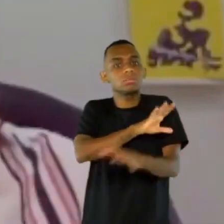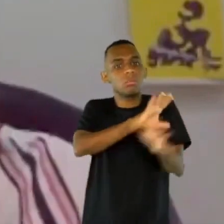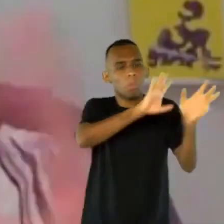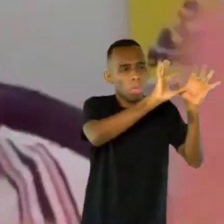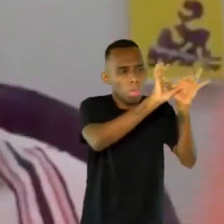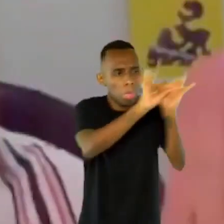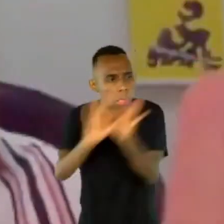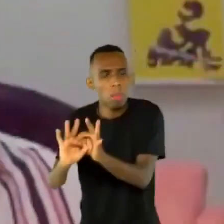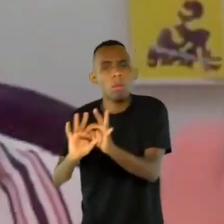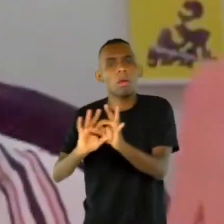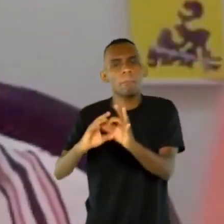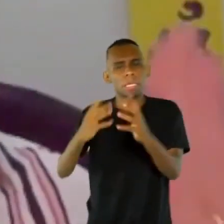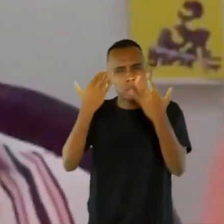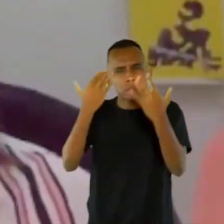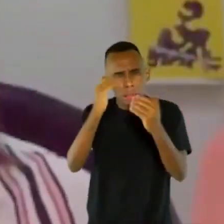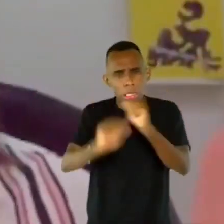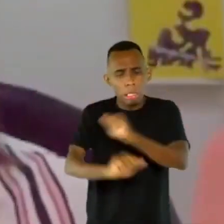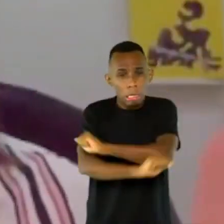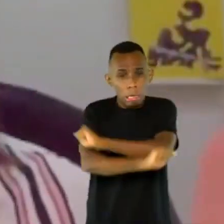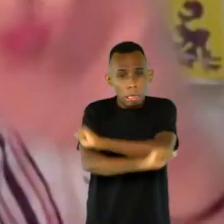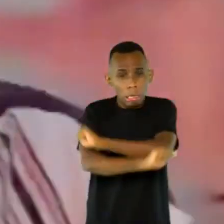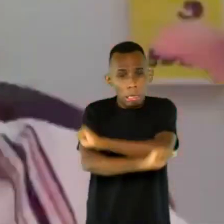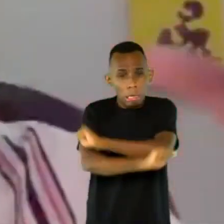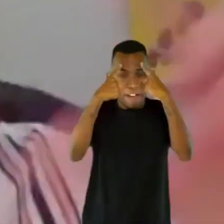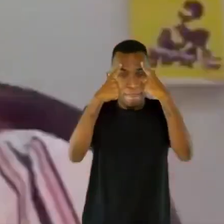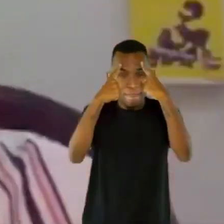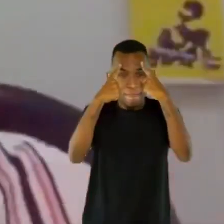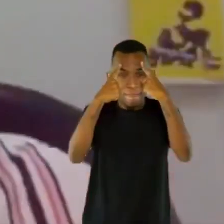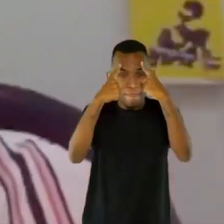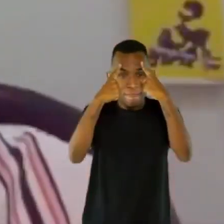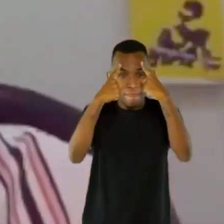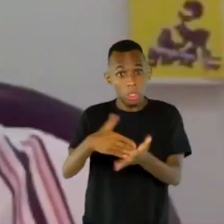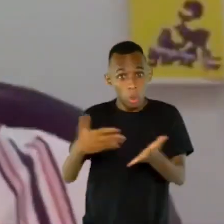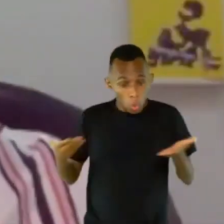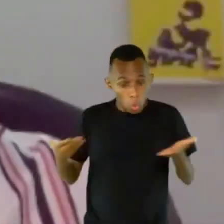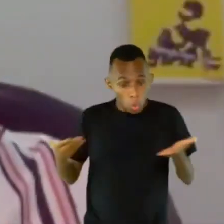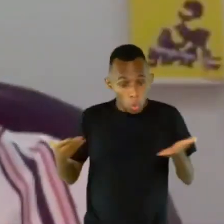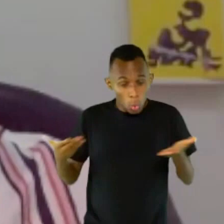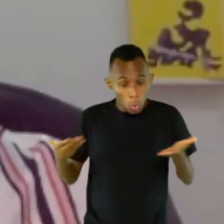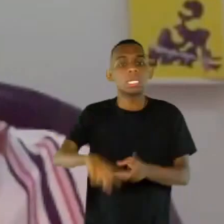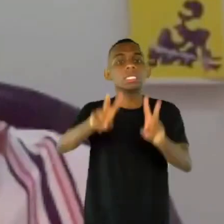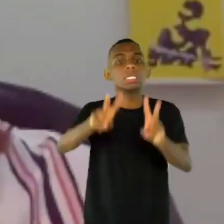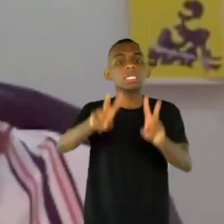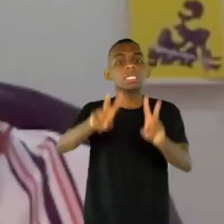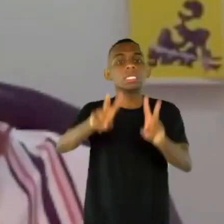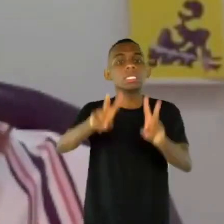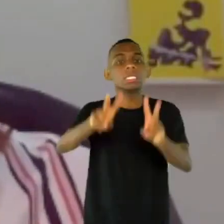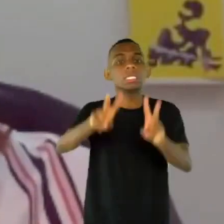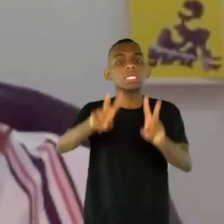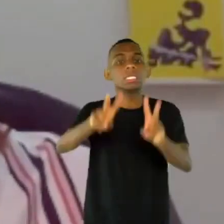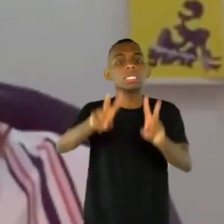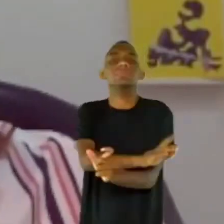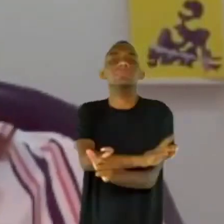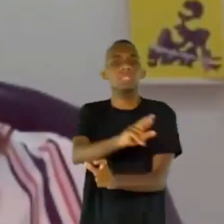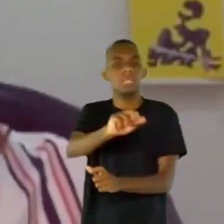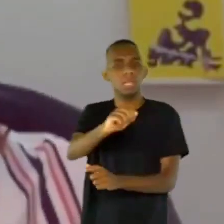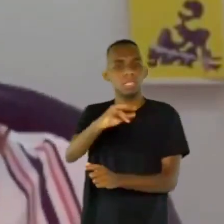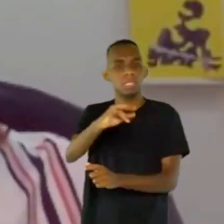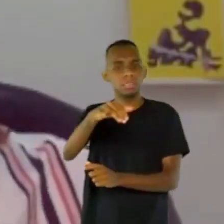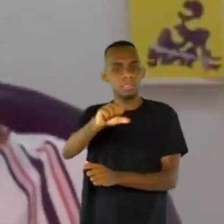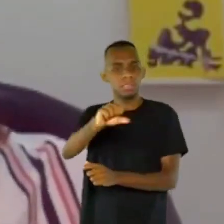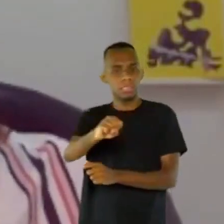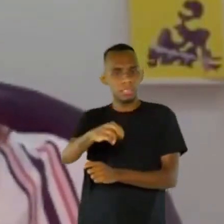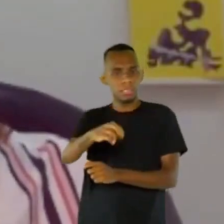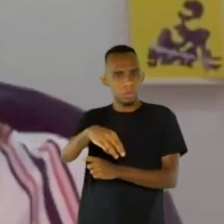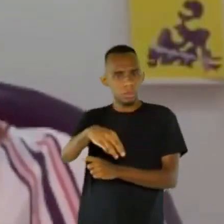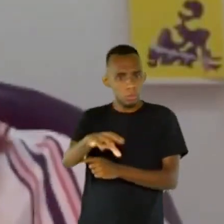violência absurda que a gente vive hoje é racismo, né? O Brasil é uma sociedade absolutamente